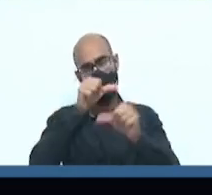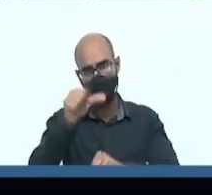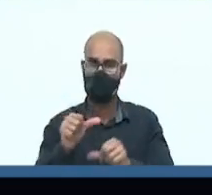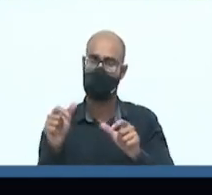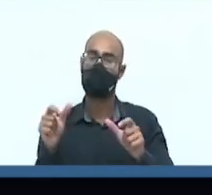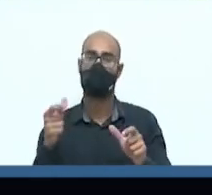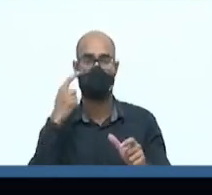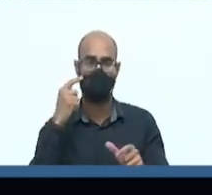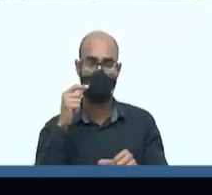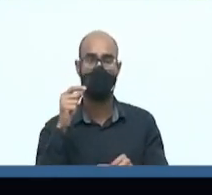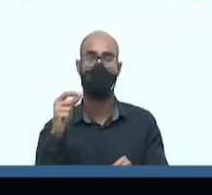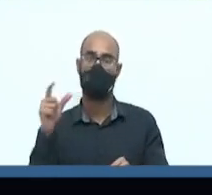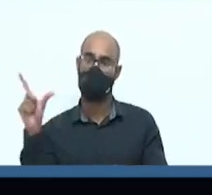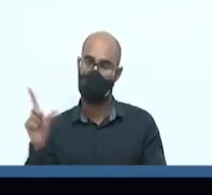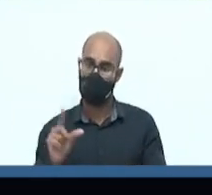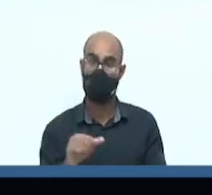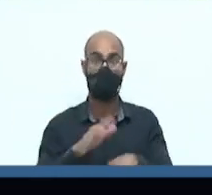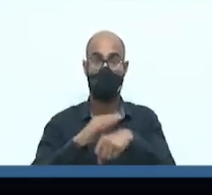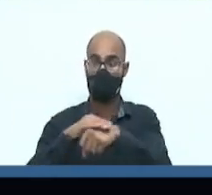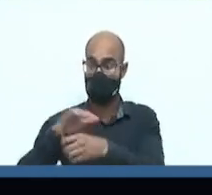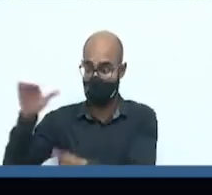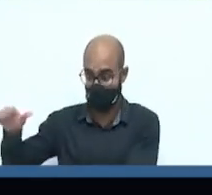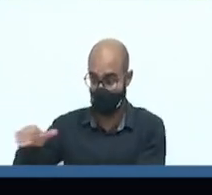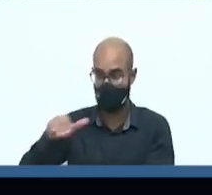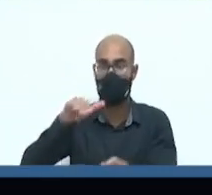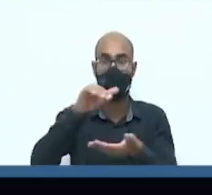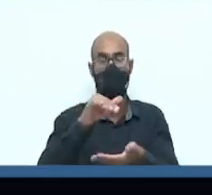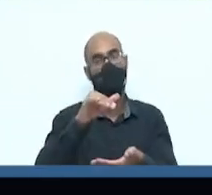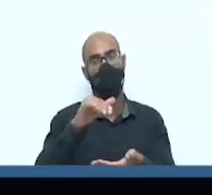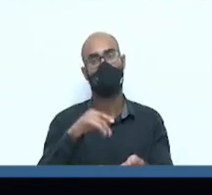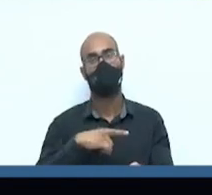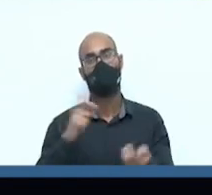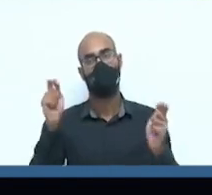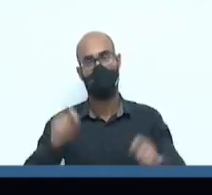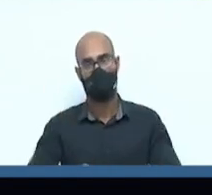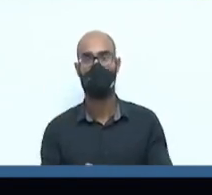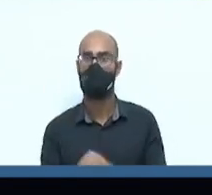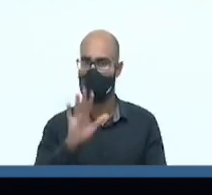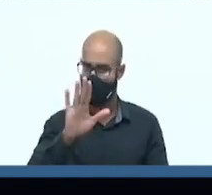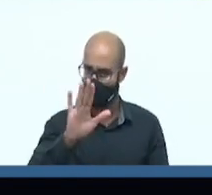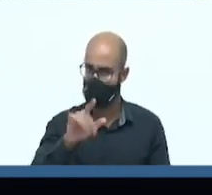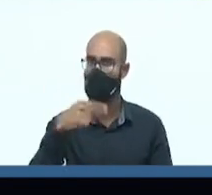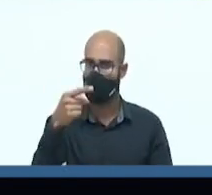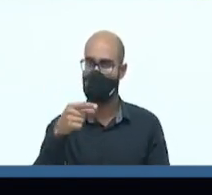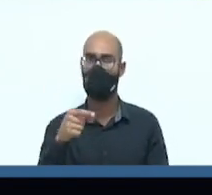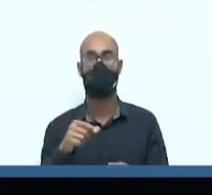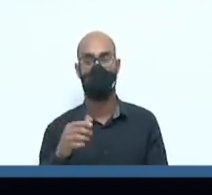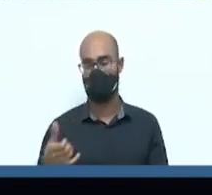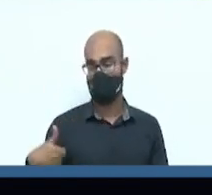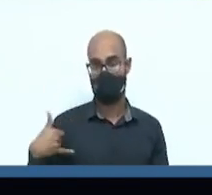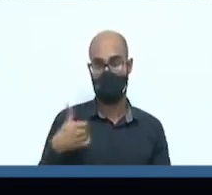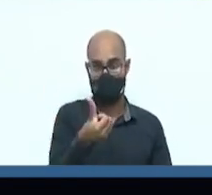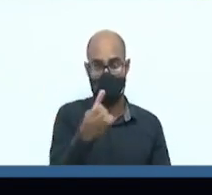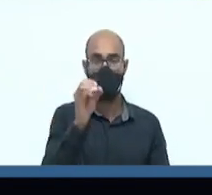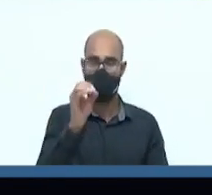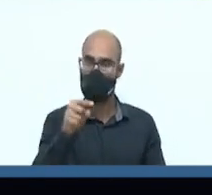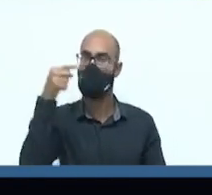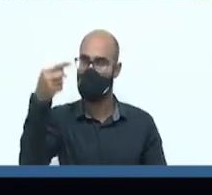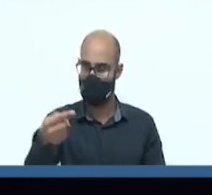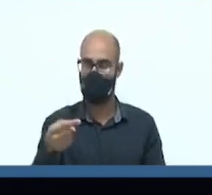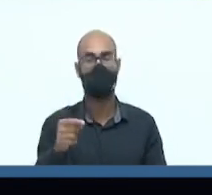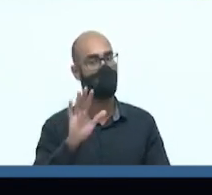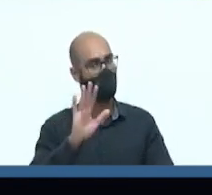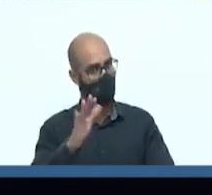Quando tivermos mais vacinas os acima de 60 vai chegar a sua aviso você que tem acima de 60 anos aí